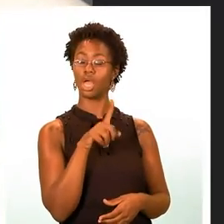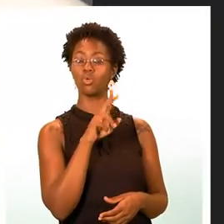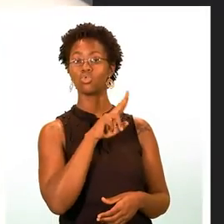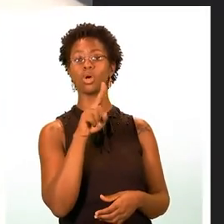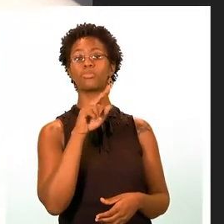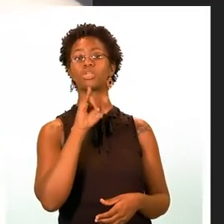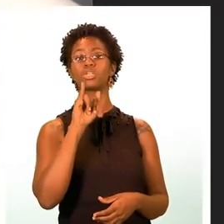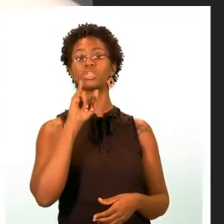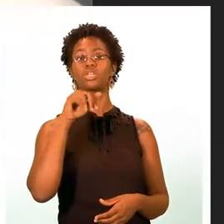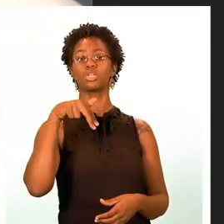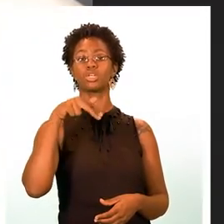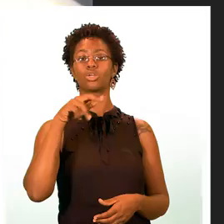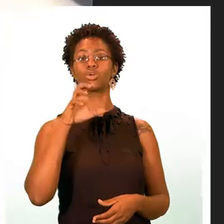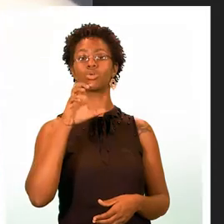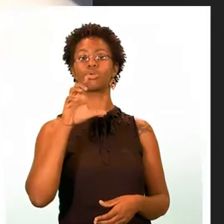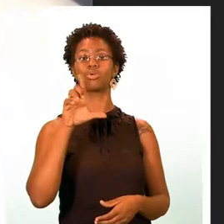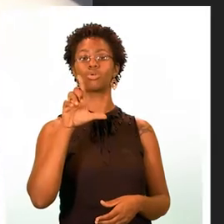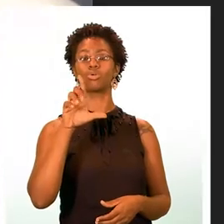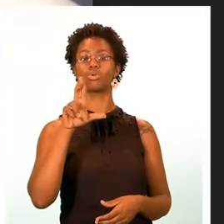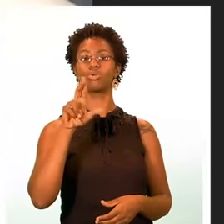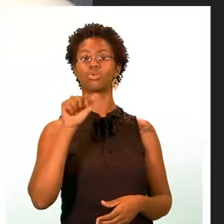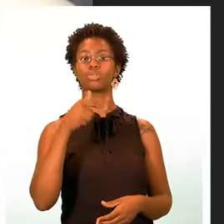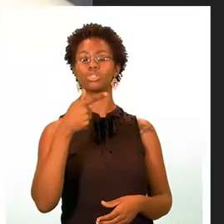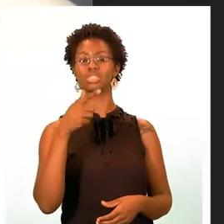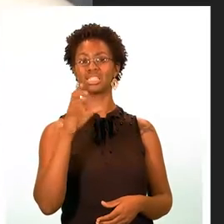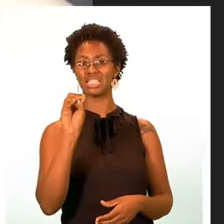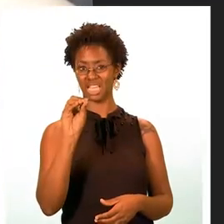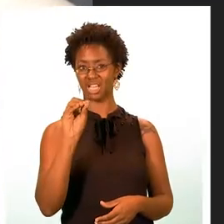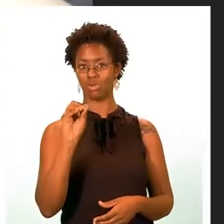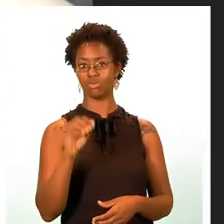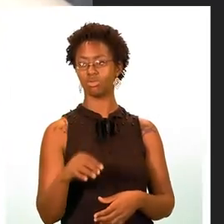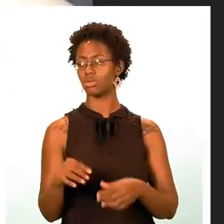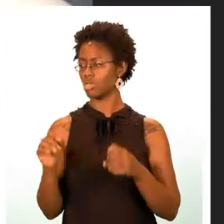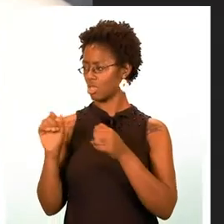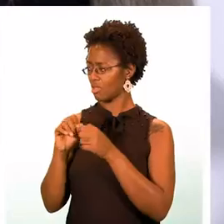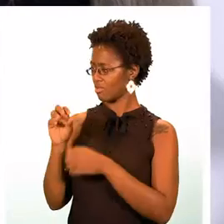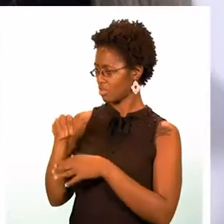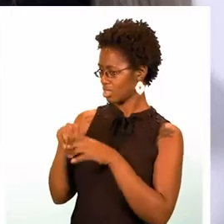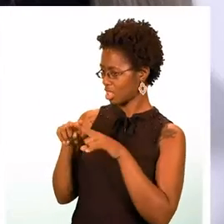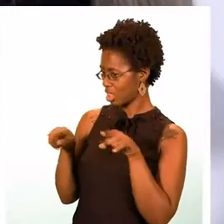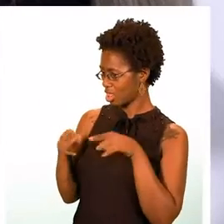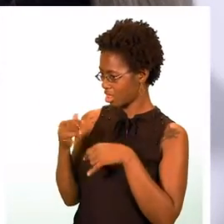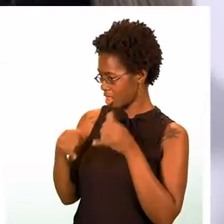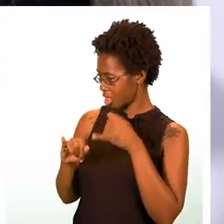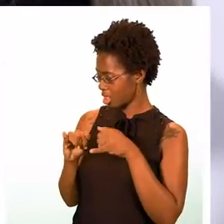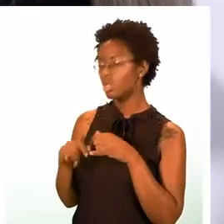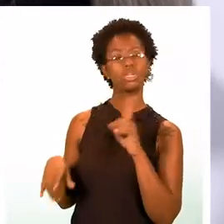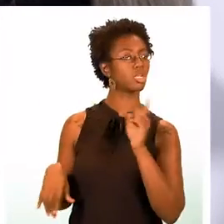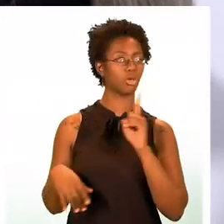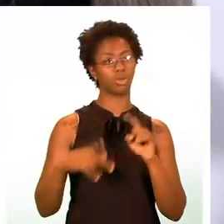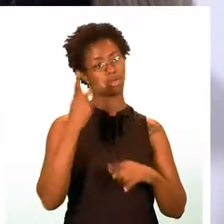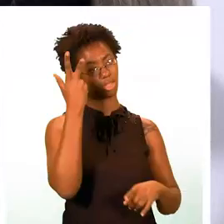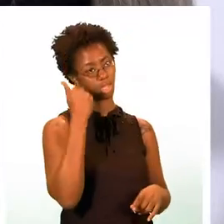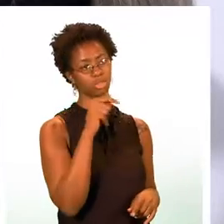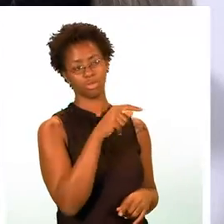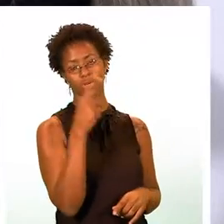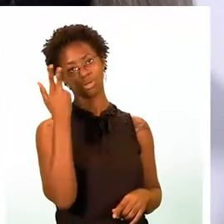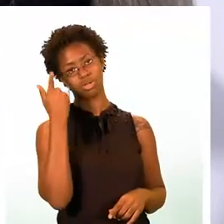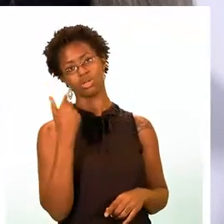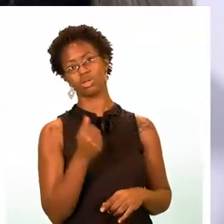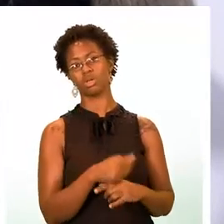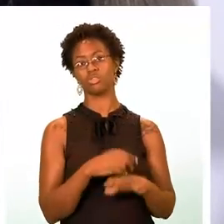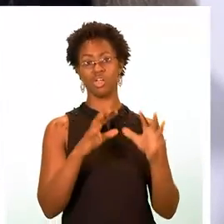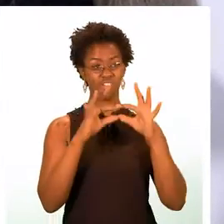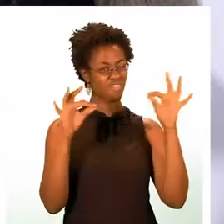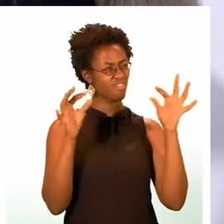as inclusões. E olha que coisa maravilhosa que é. E feita em laboratório. Não, não. Isso é